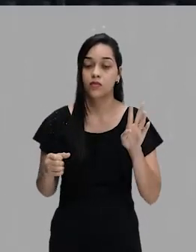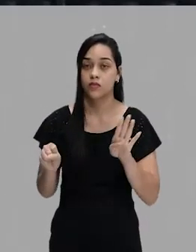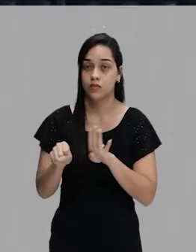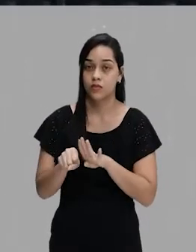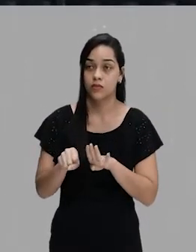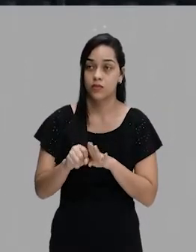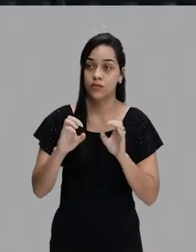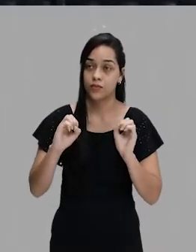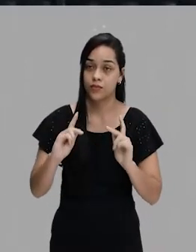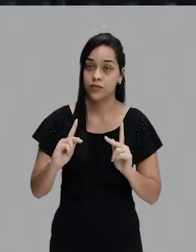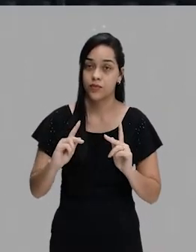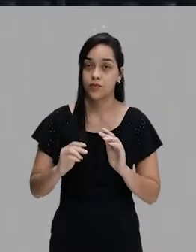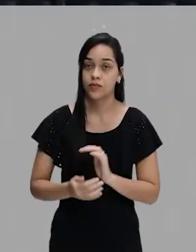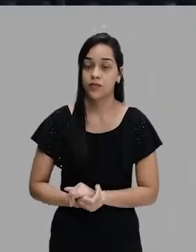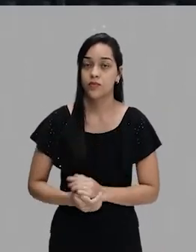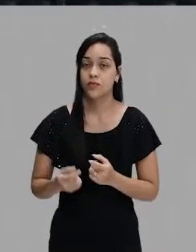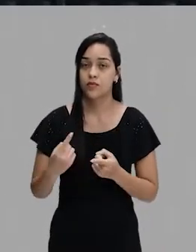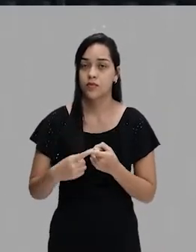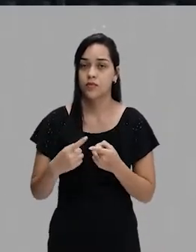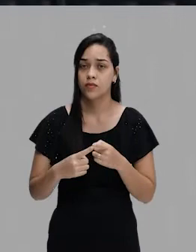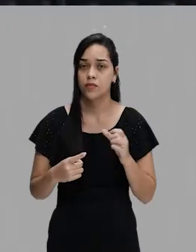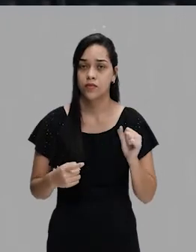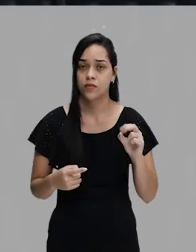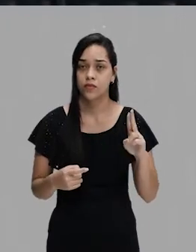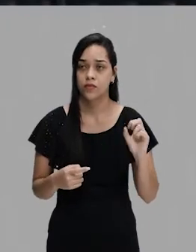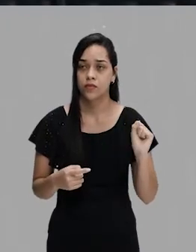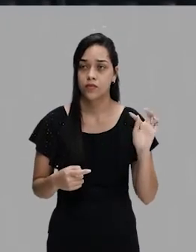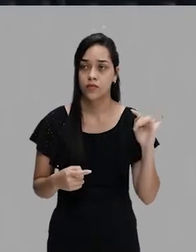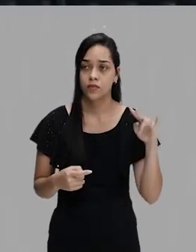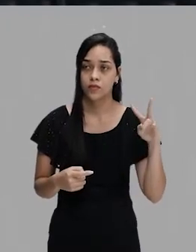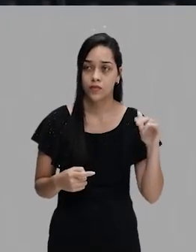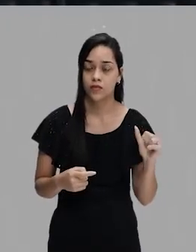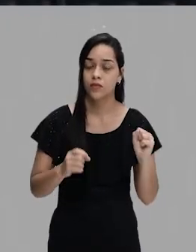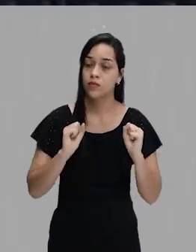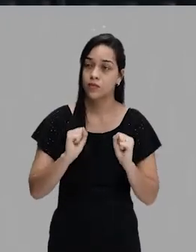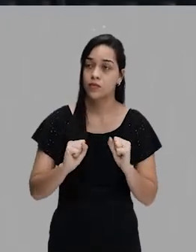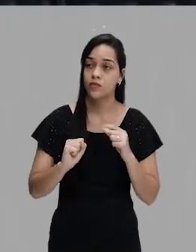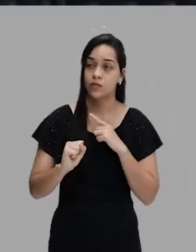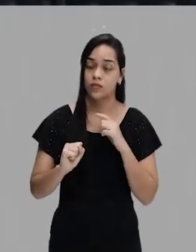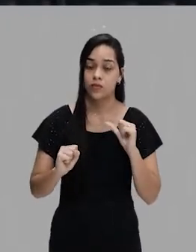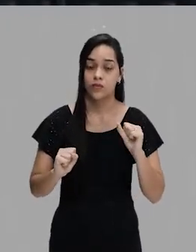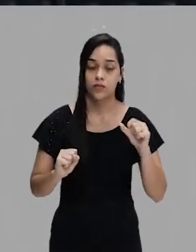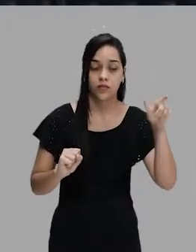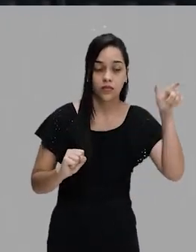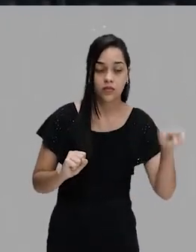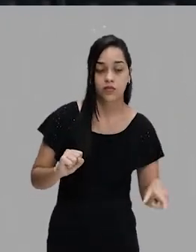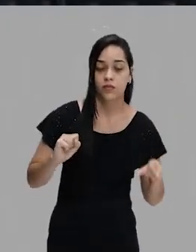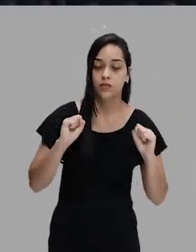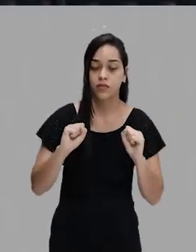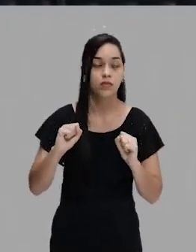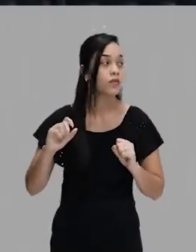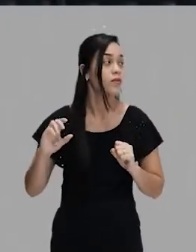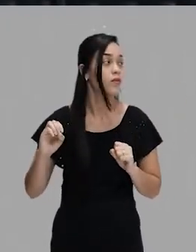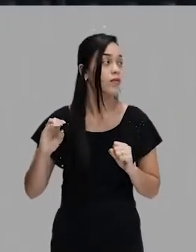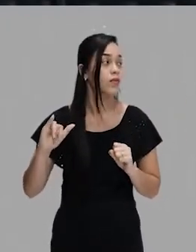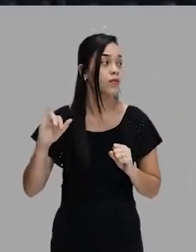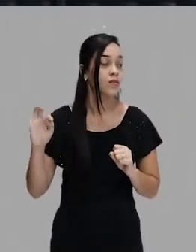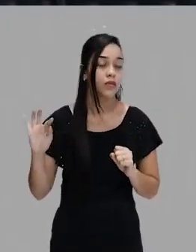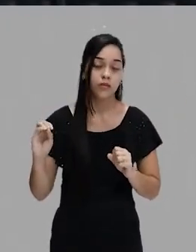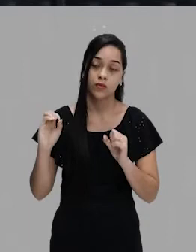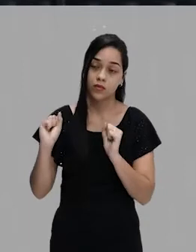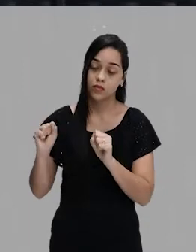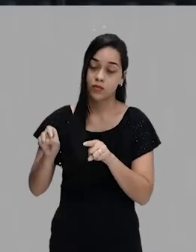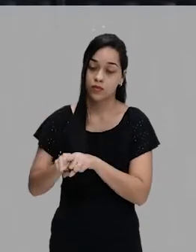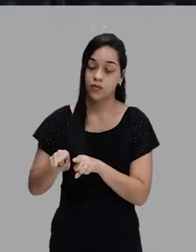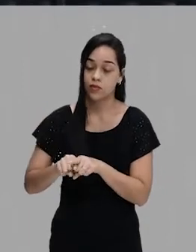bom? E por que substantiva? Porque o substantivo pode ser sujeito, pode ser um objeto, pode ser também